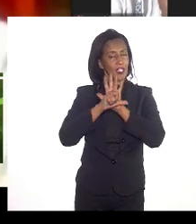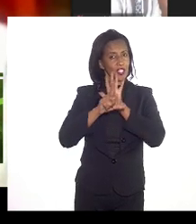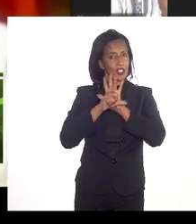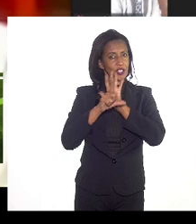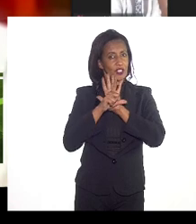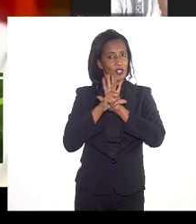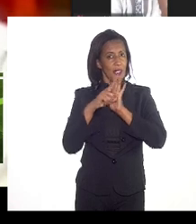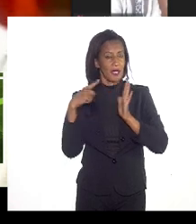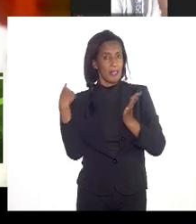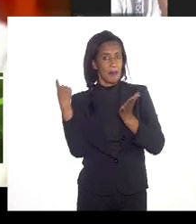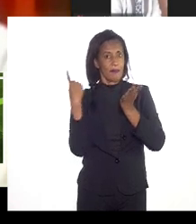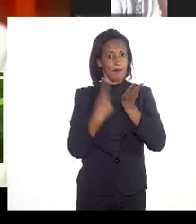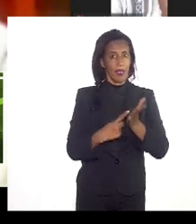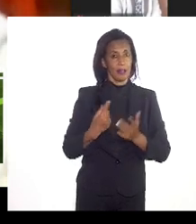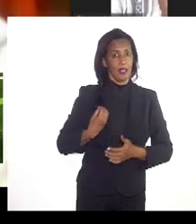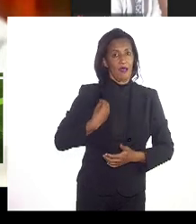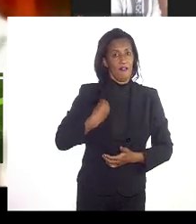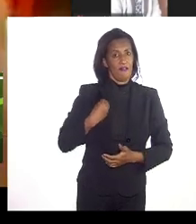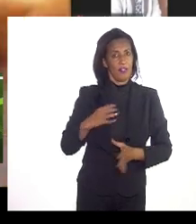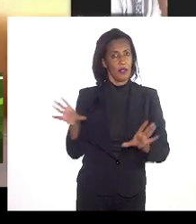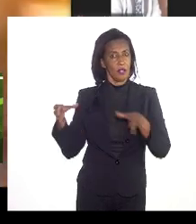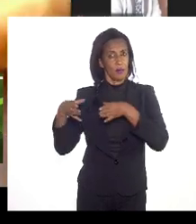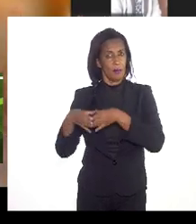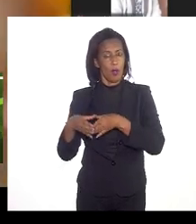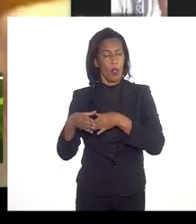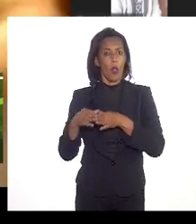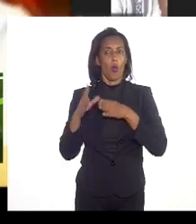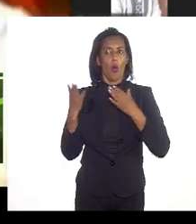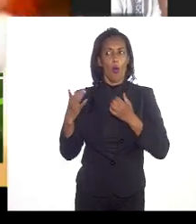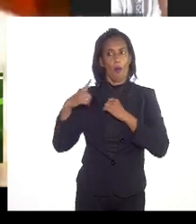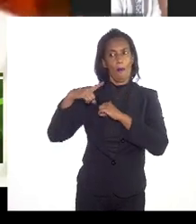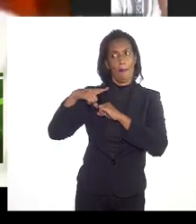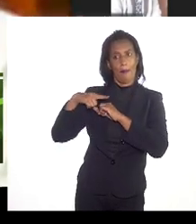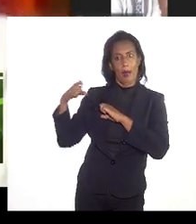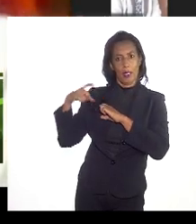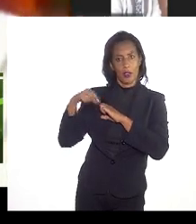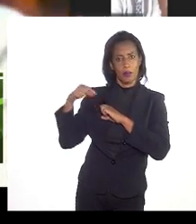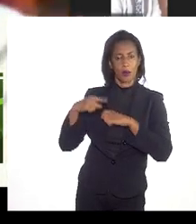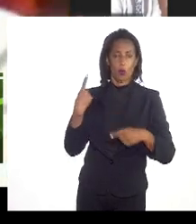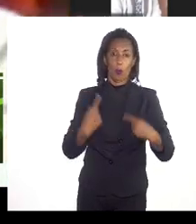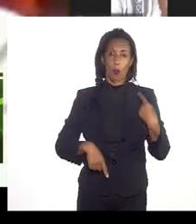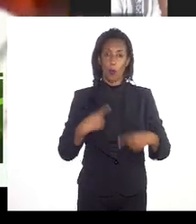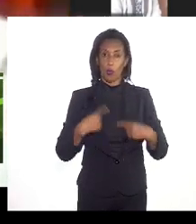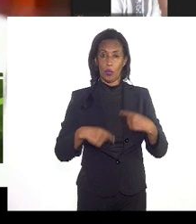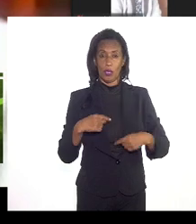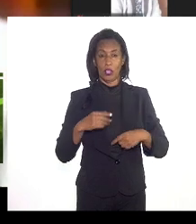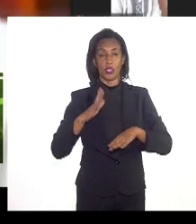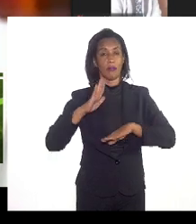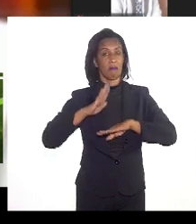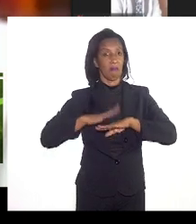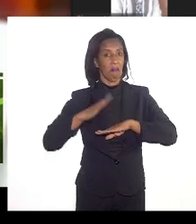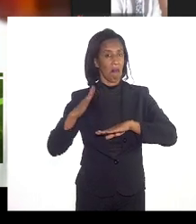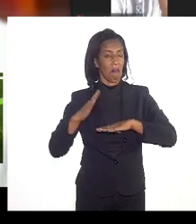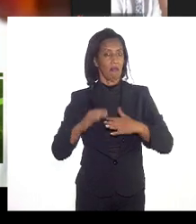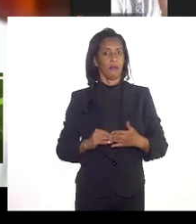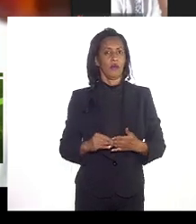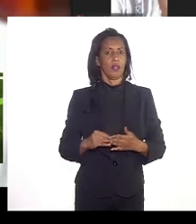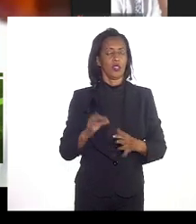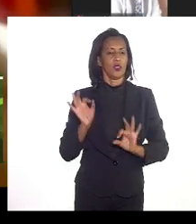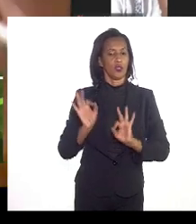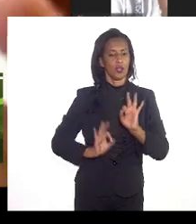que impactem a vida dessas comunidades, como empreendimentos ou políticas públicas até promocionais, de forma a